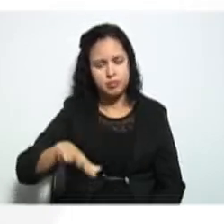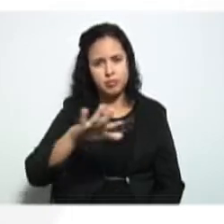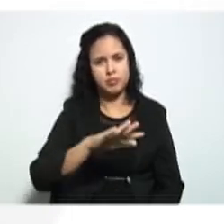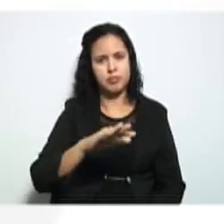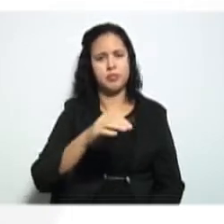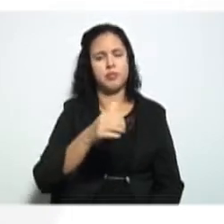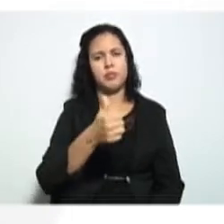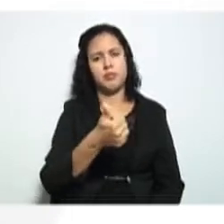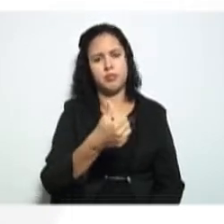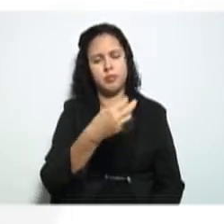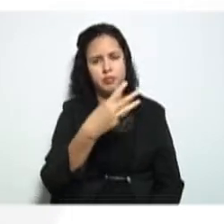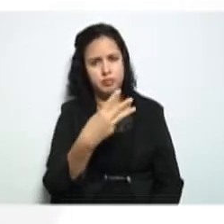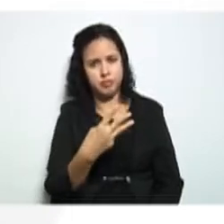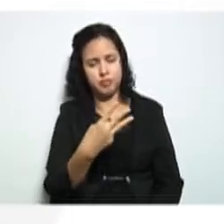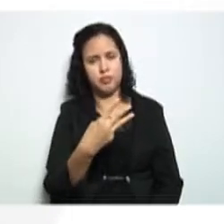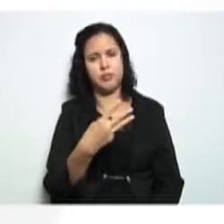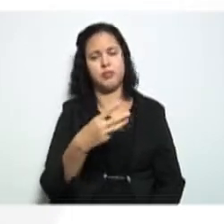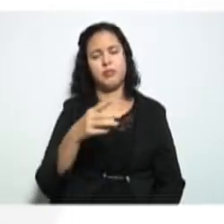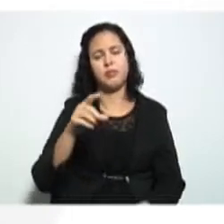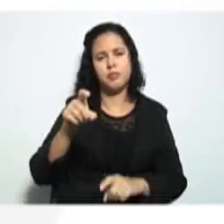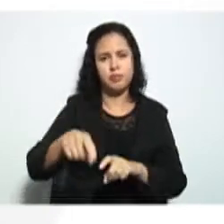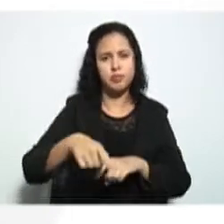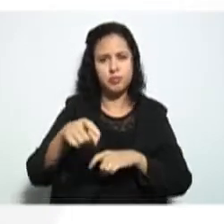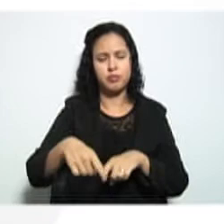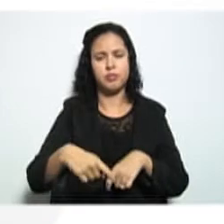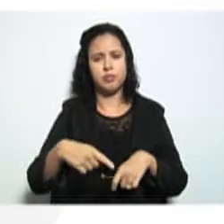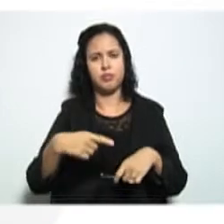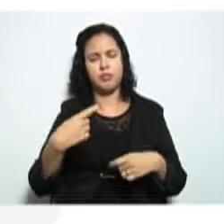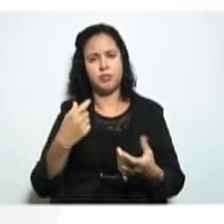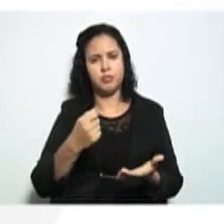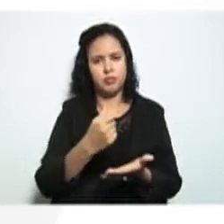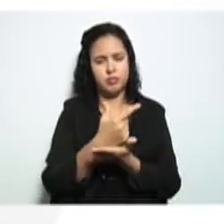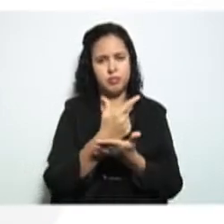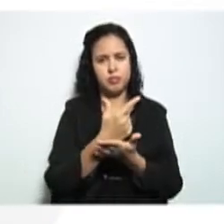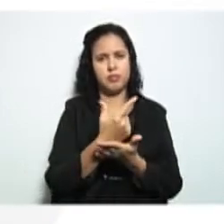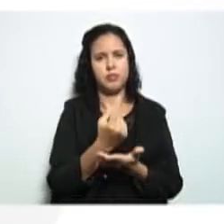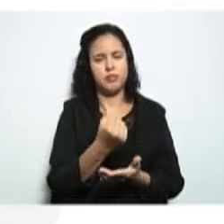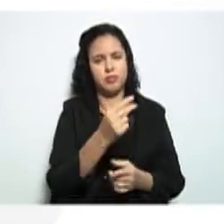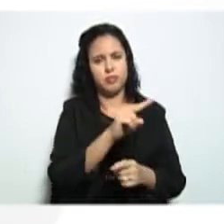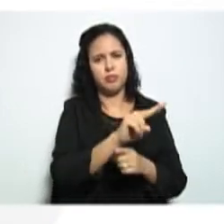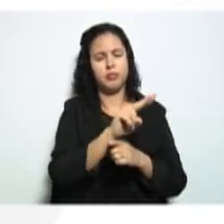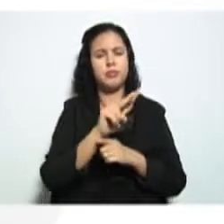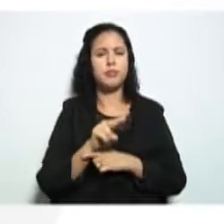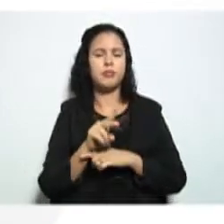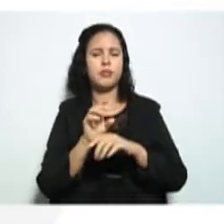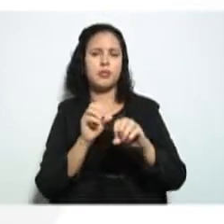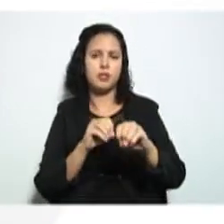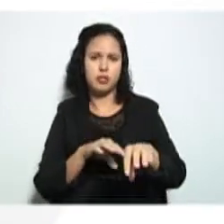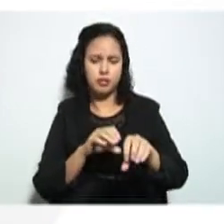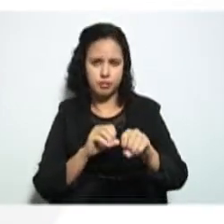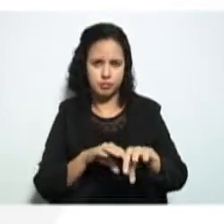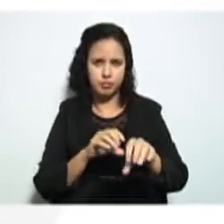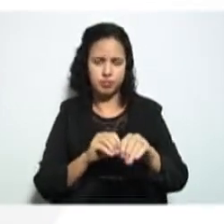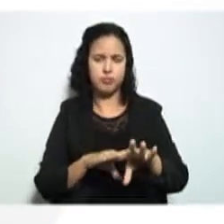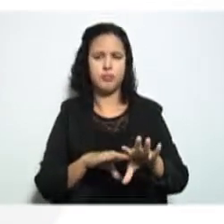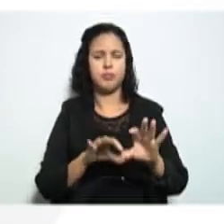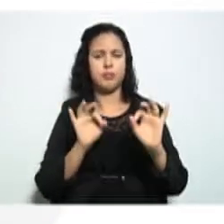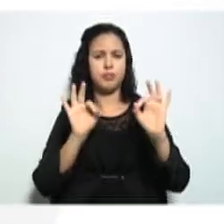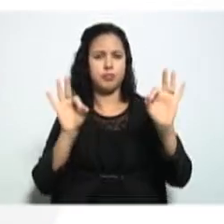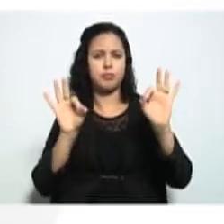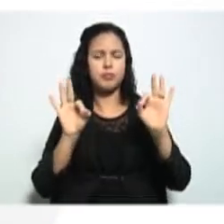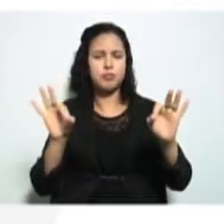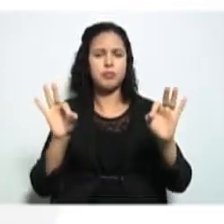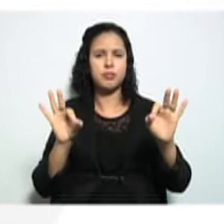ramos de atividades: agropecuário, consumo, crédito, educacional,